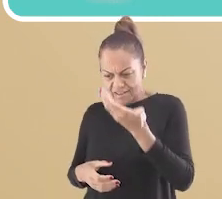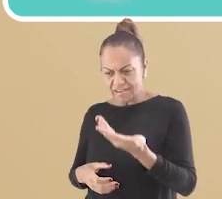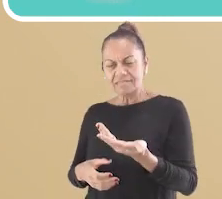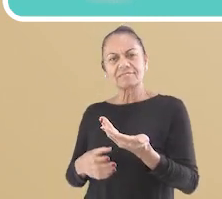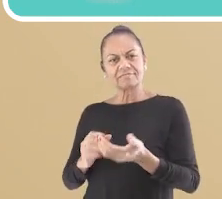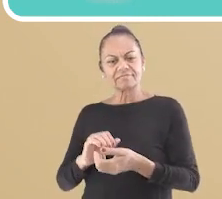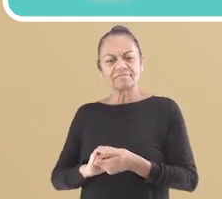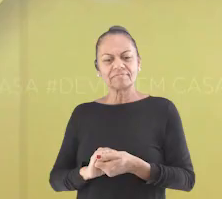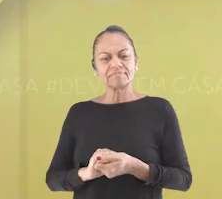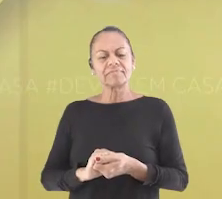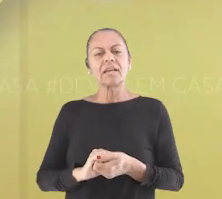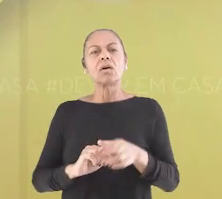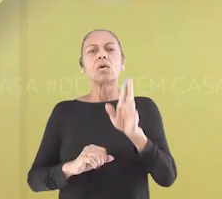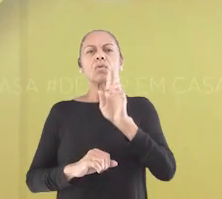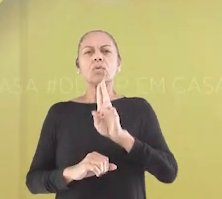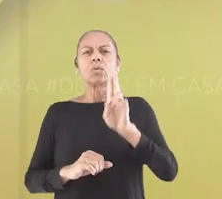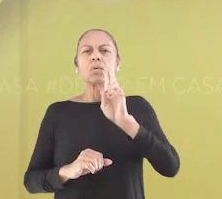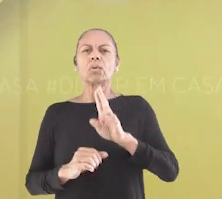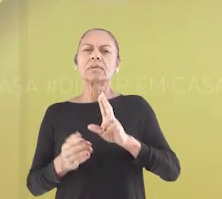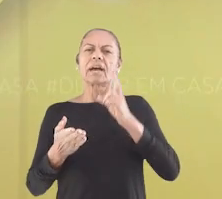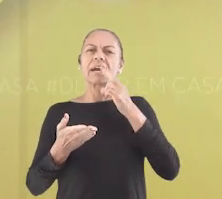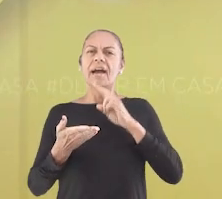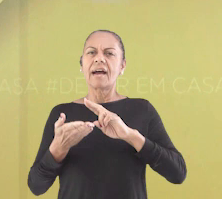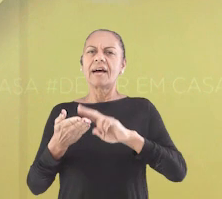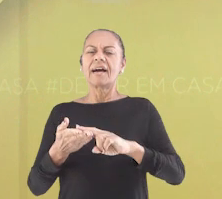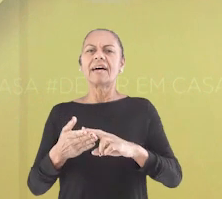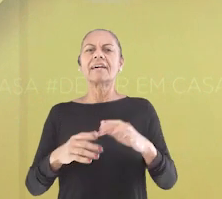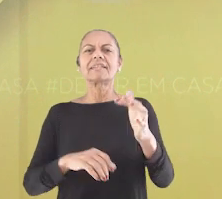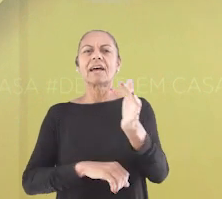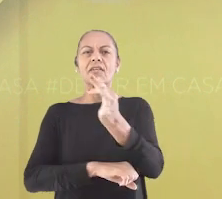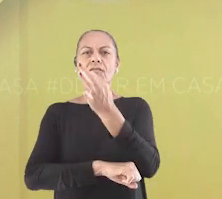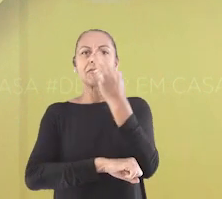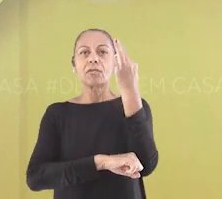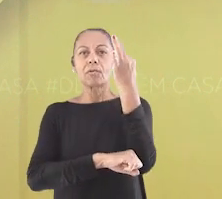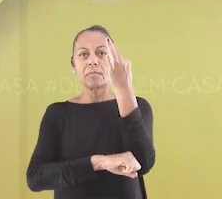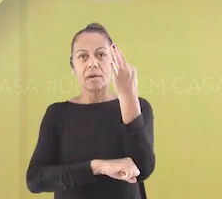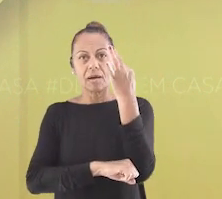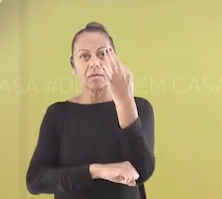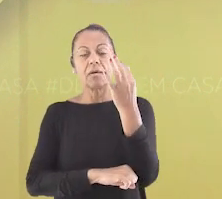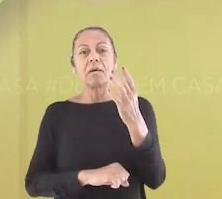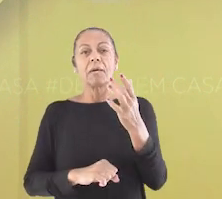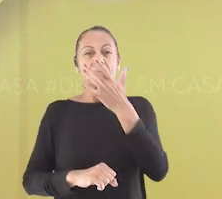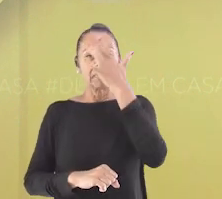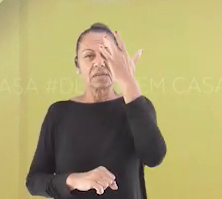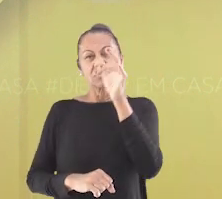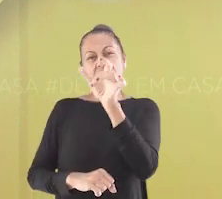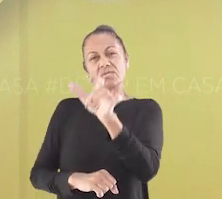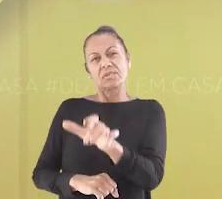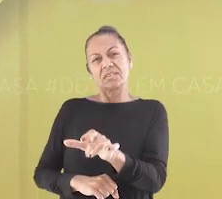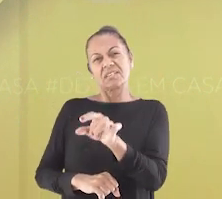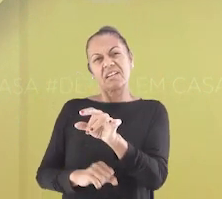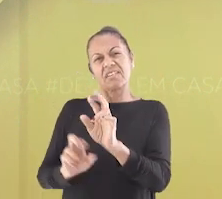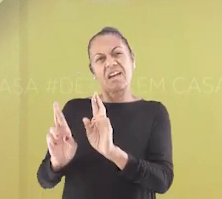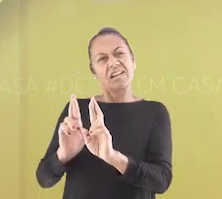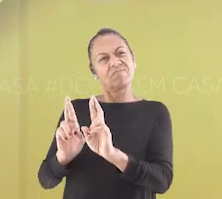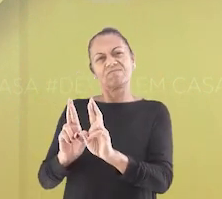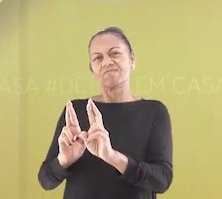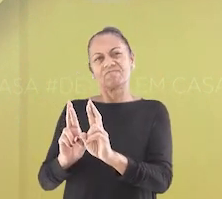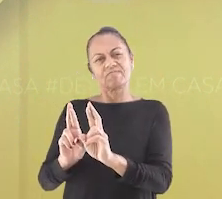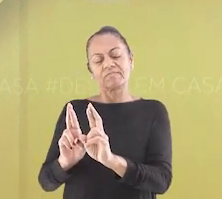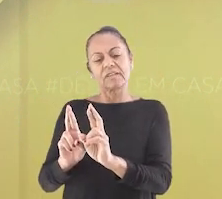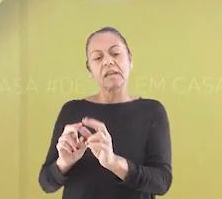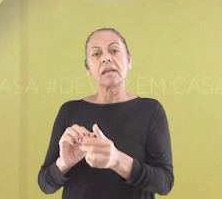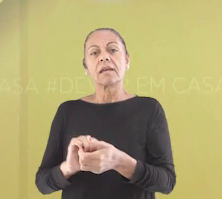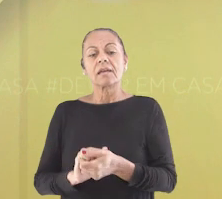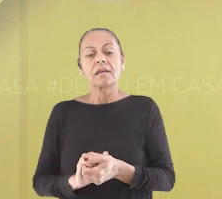respeito e cordialidade. São muito utilizados em cartas mais formais, endereçadas às pessoas com destaque e às quais não temos